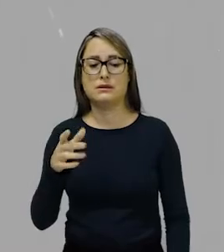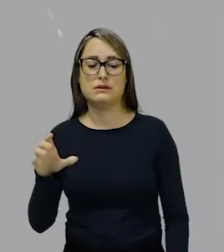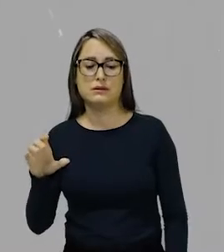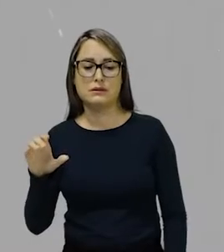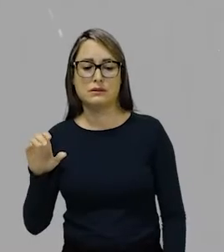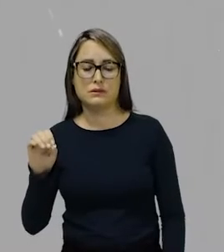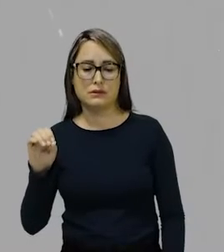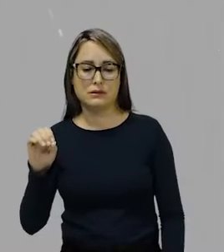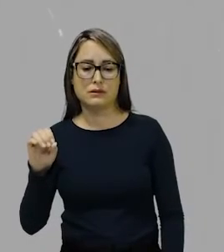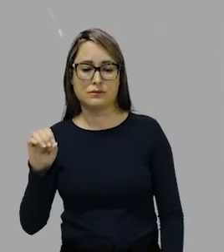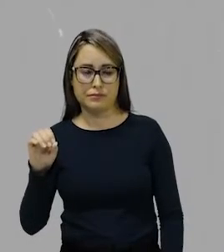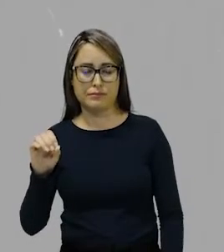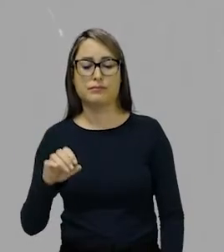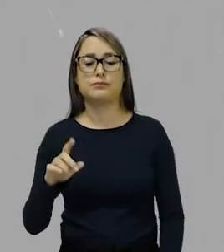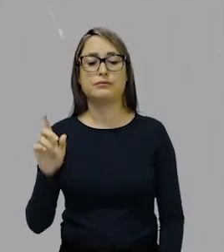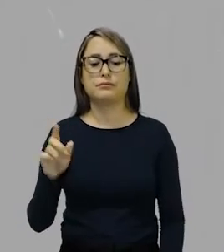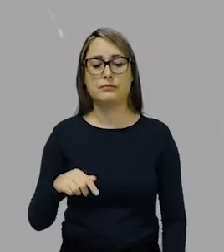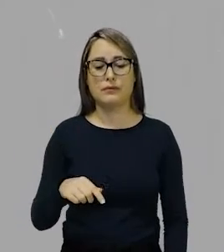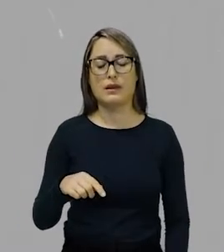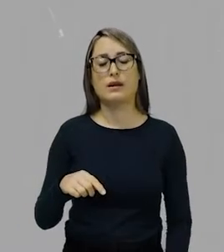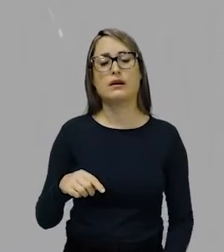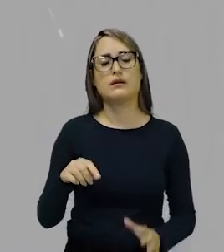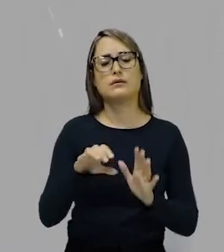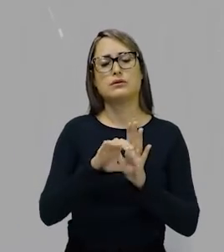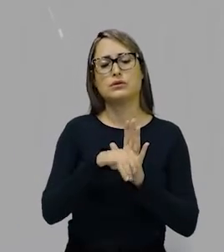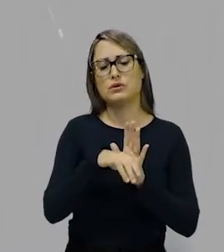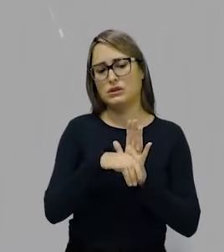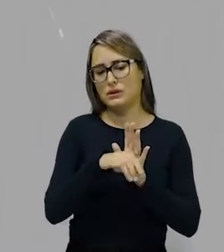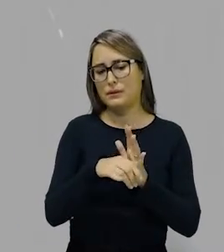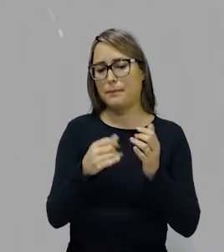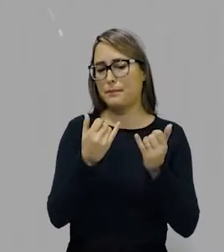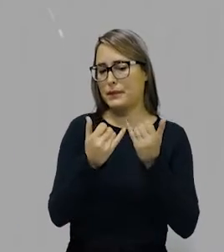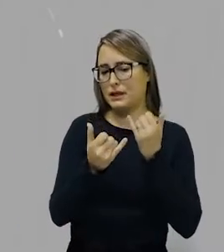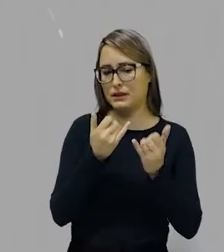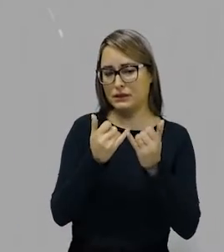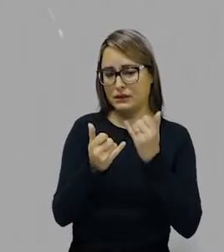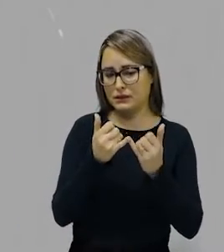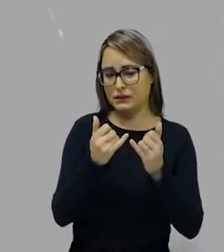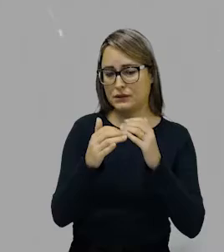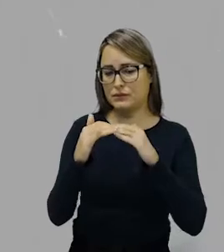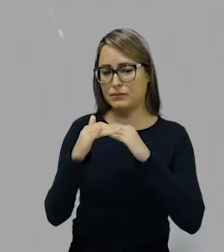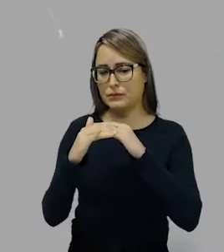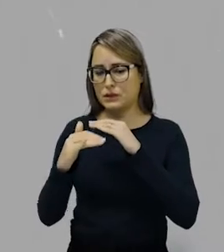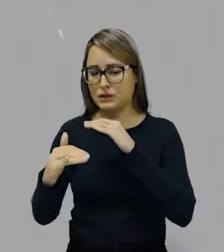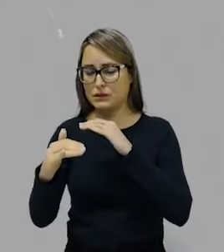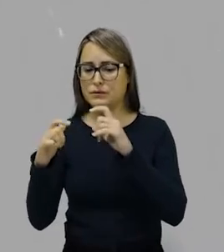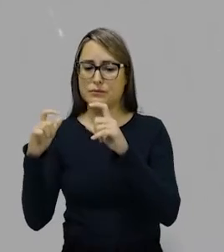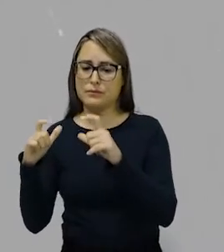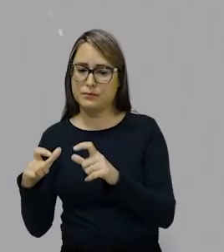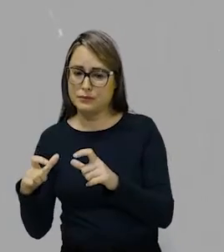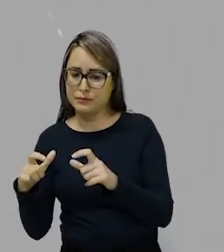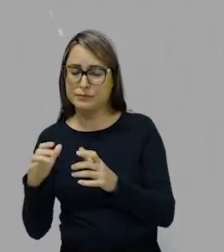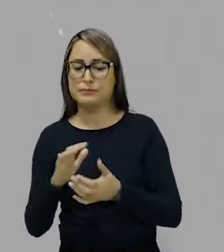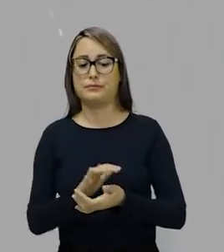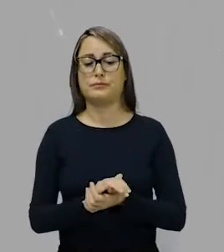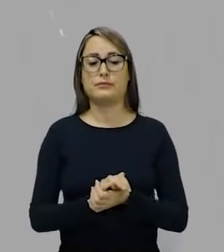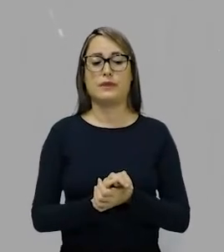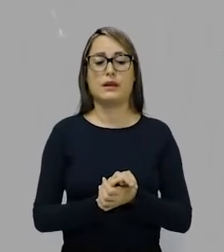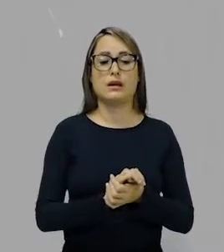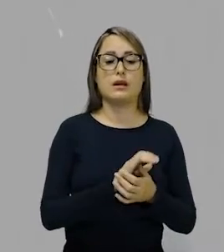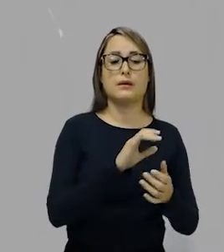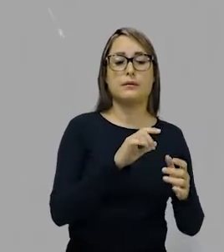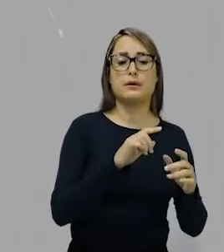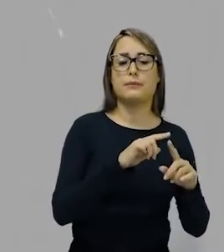compensação, ela por definição, ela se parece com a isomeria plana de posição. Então, na